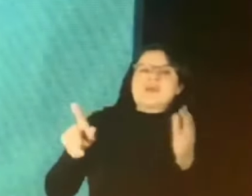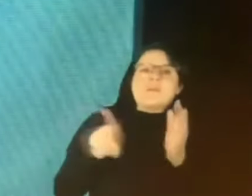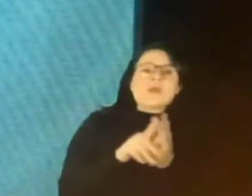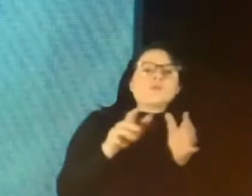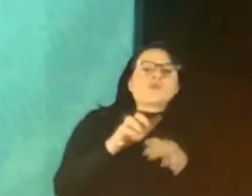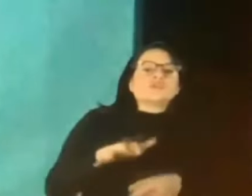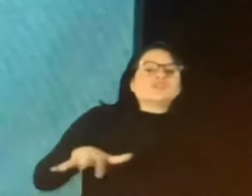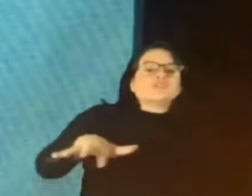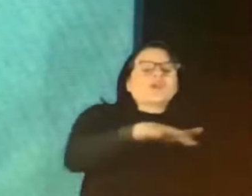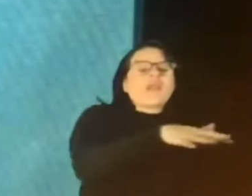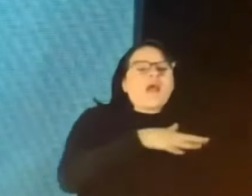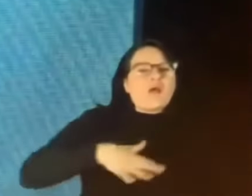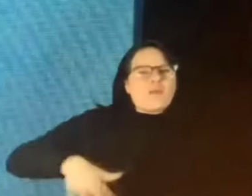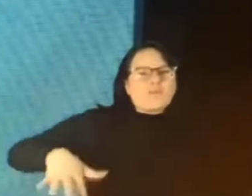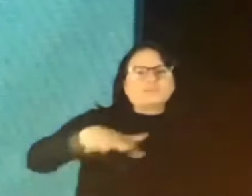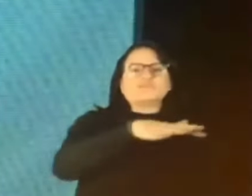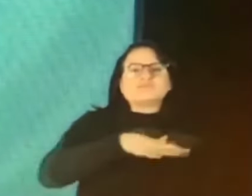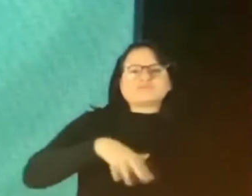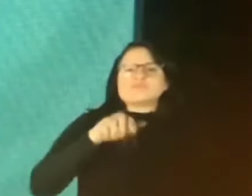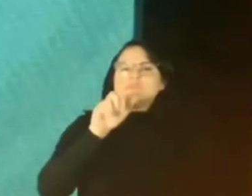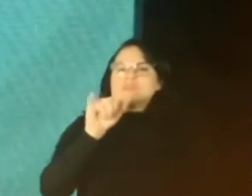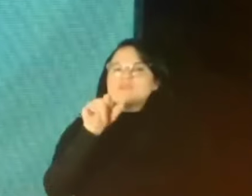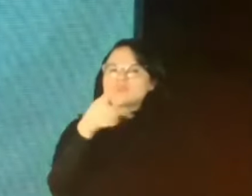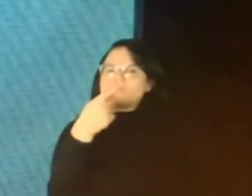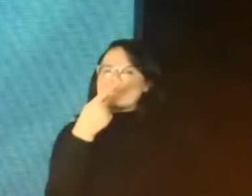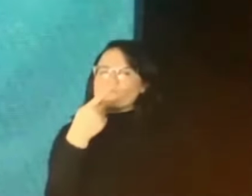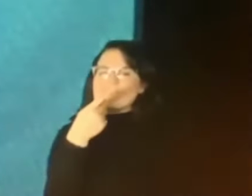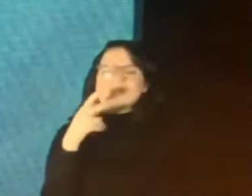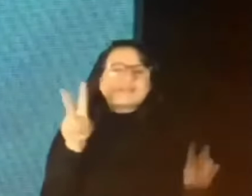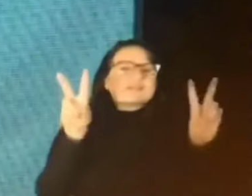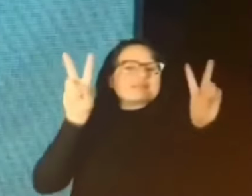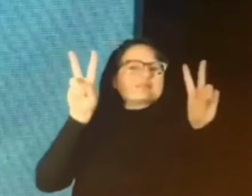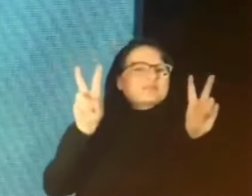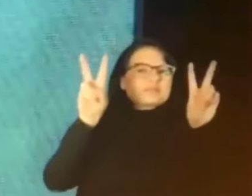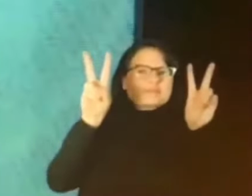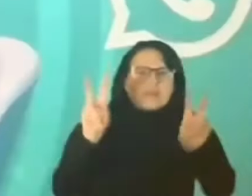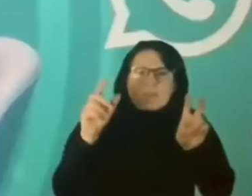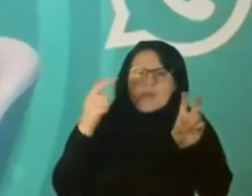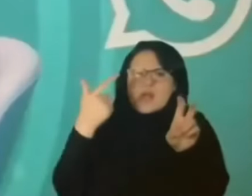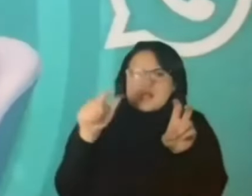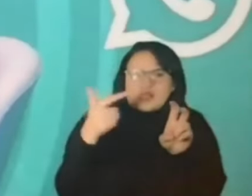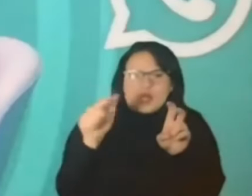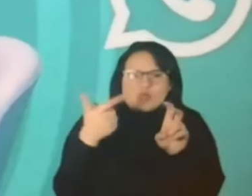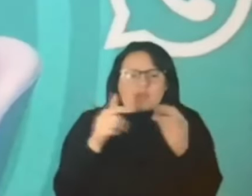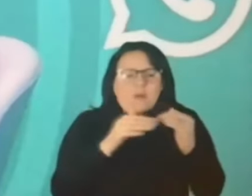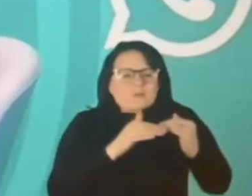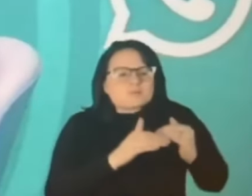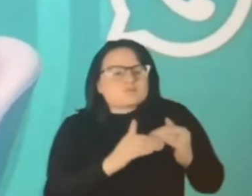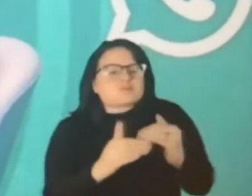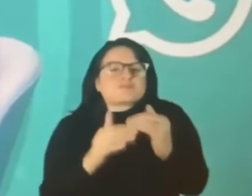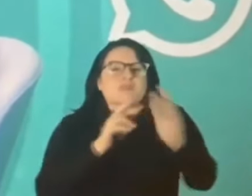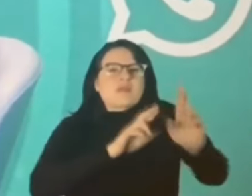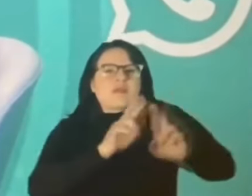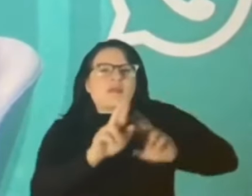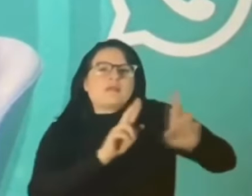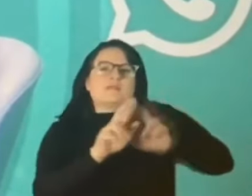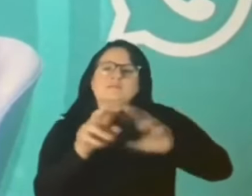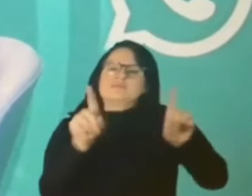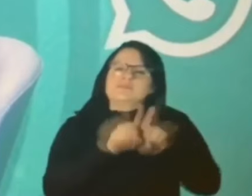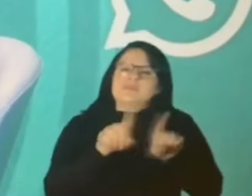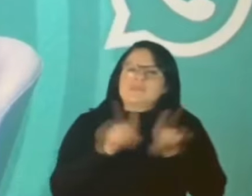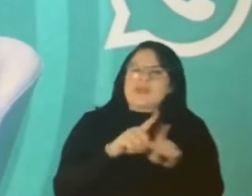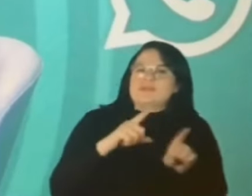abrangente? Quando o senhor aborda a questão da ausência de estabilização das relações processuais e do tratamento da eleição como uma